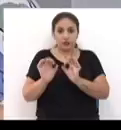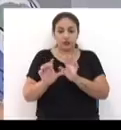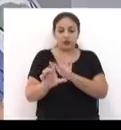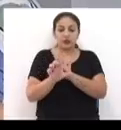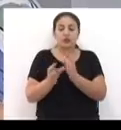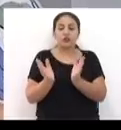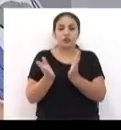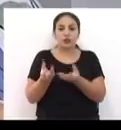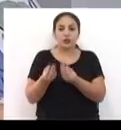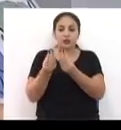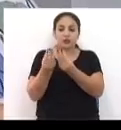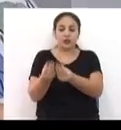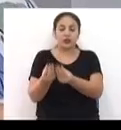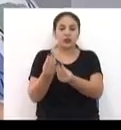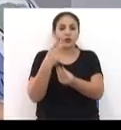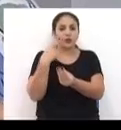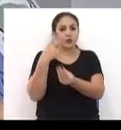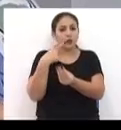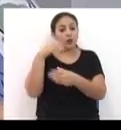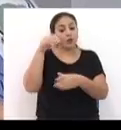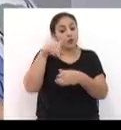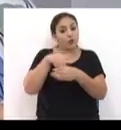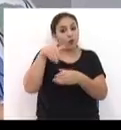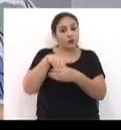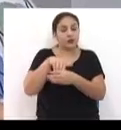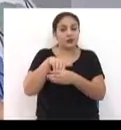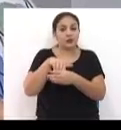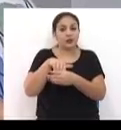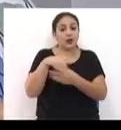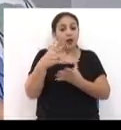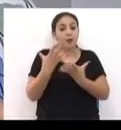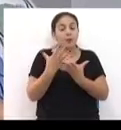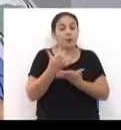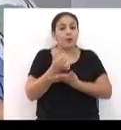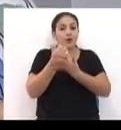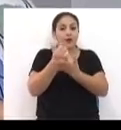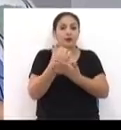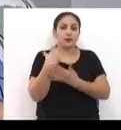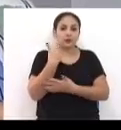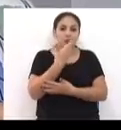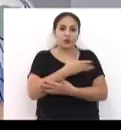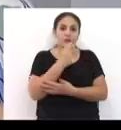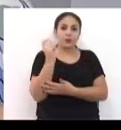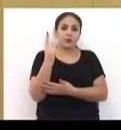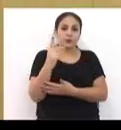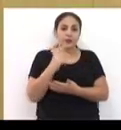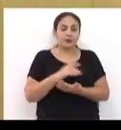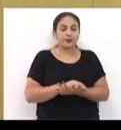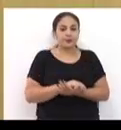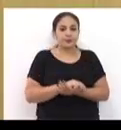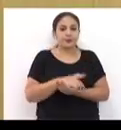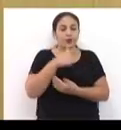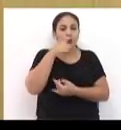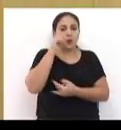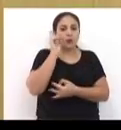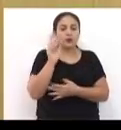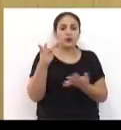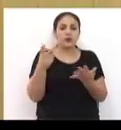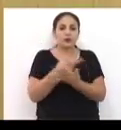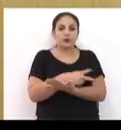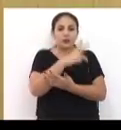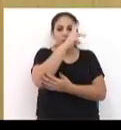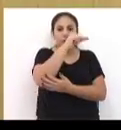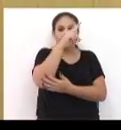entregue, né, e que os vereadores venham votar, né, favorável aos nossos aposentados. Ontem aconteceu